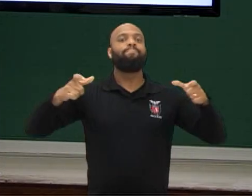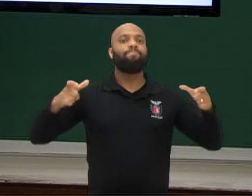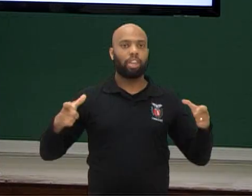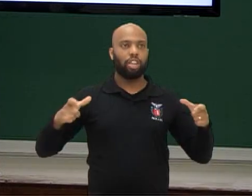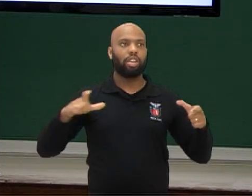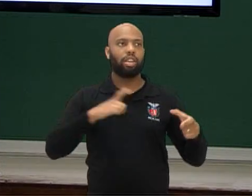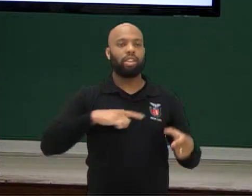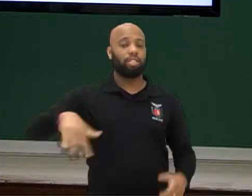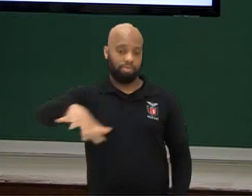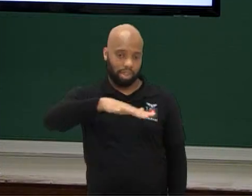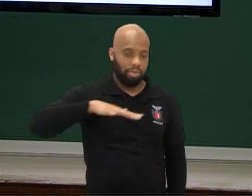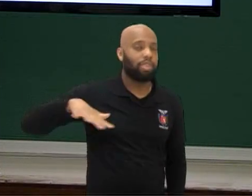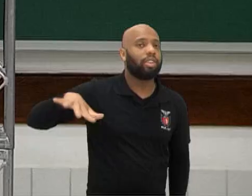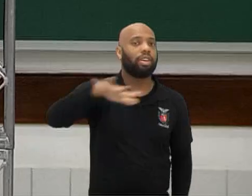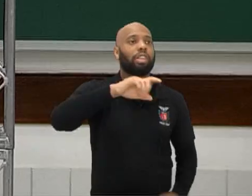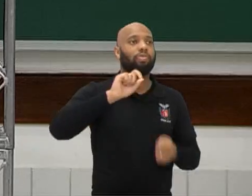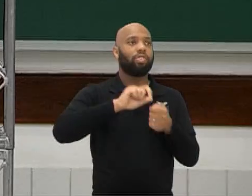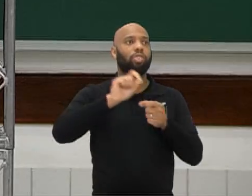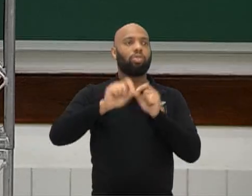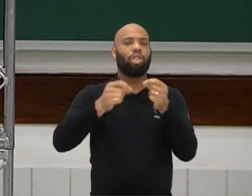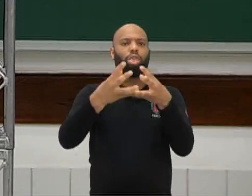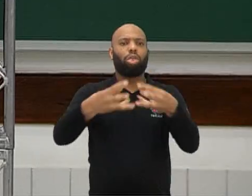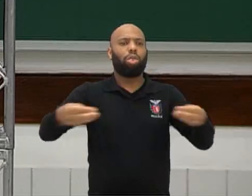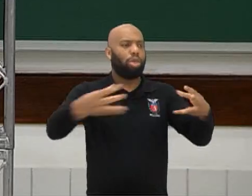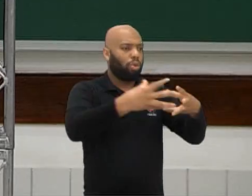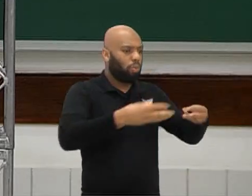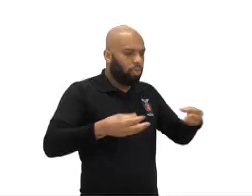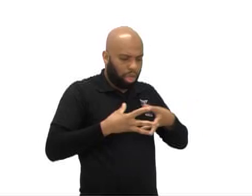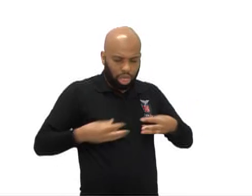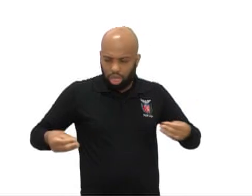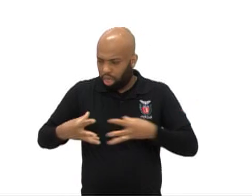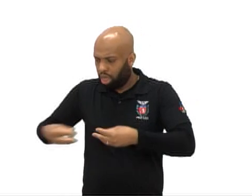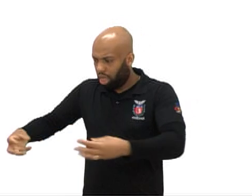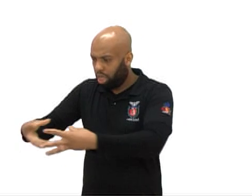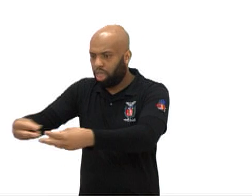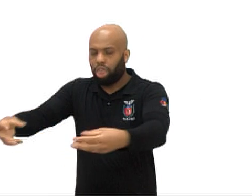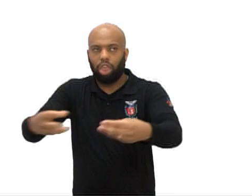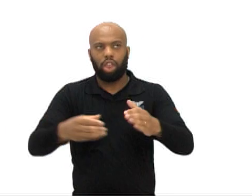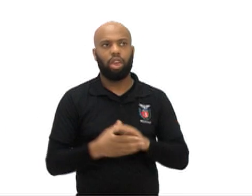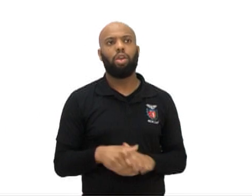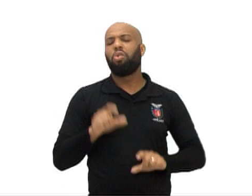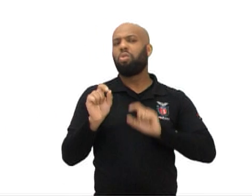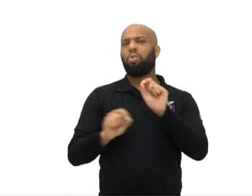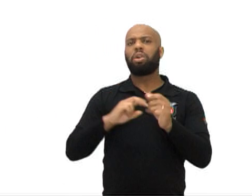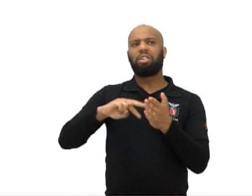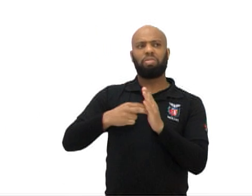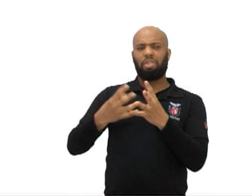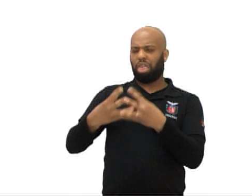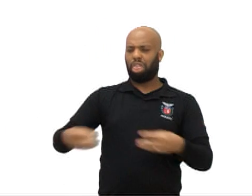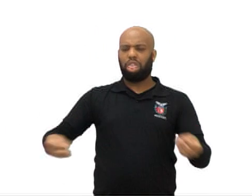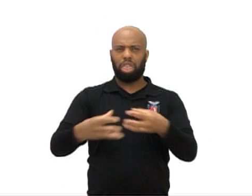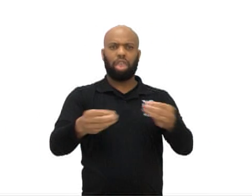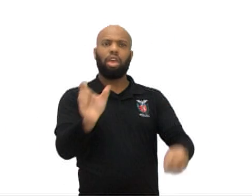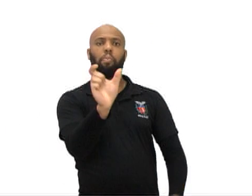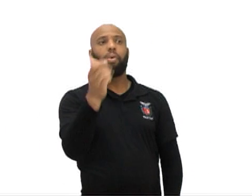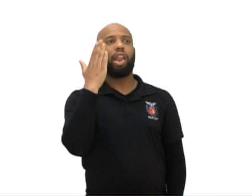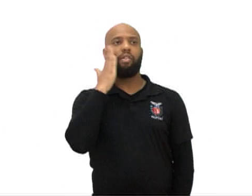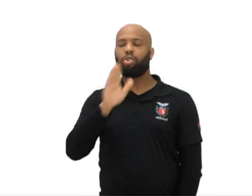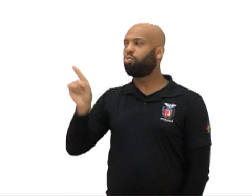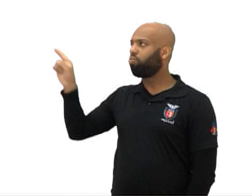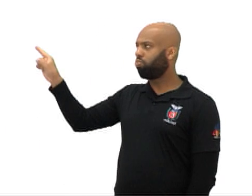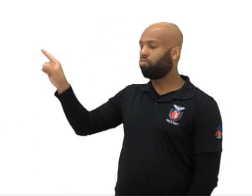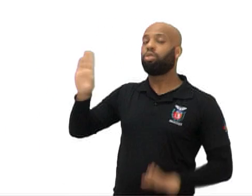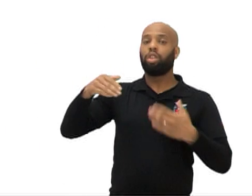maioria está no ambiente fazendo a decomposição da matéria orgânica. O que era essa decomposição? O fungo